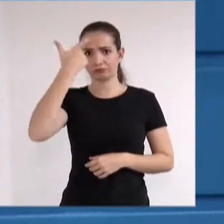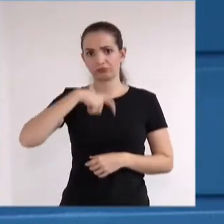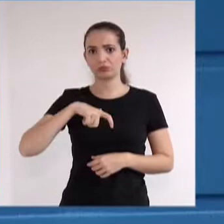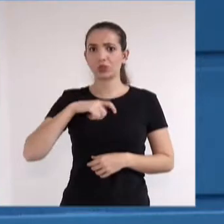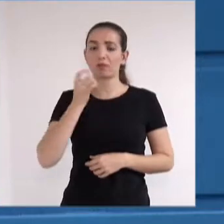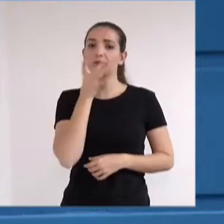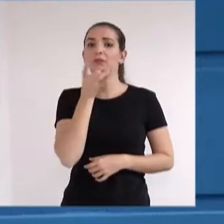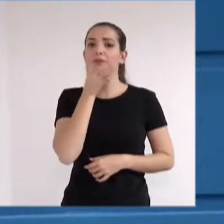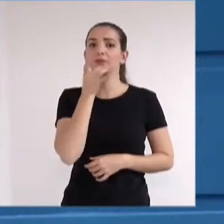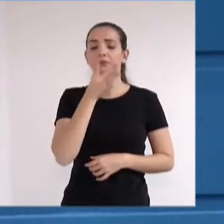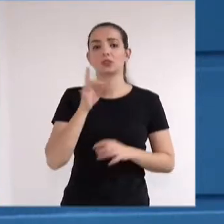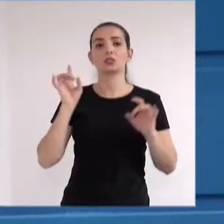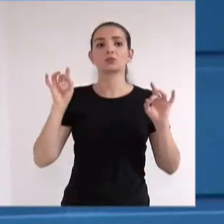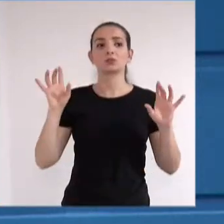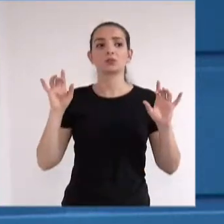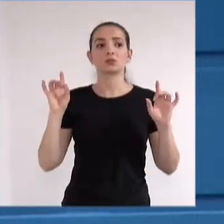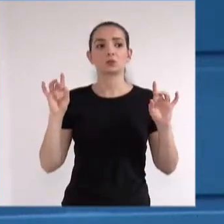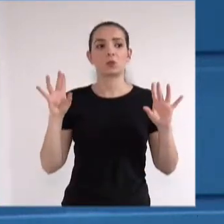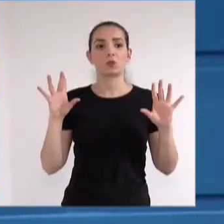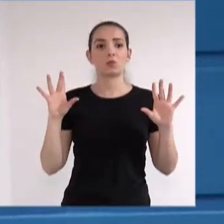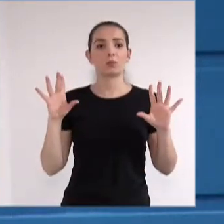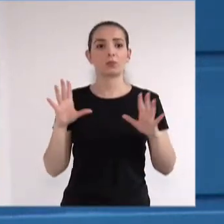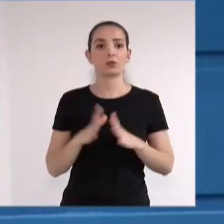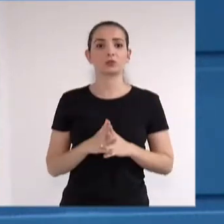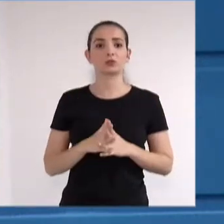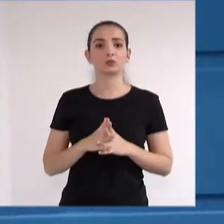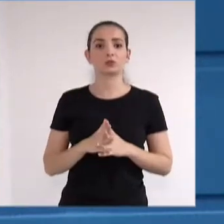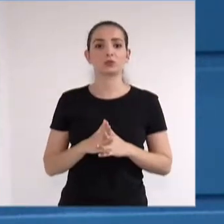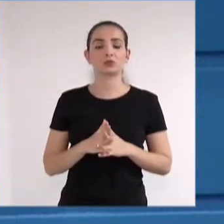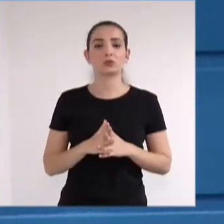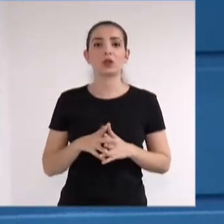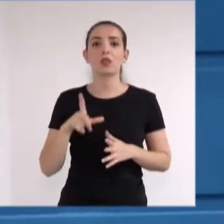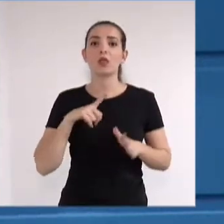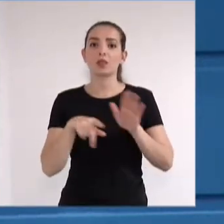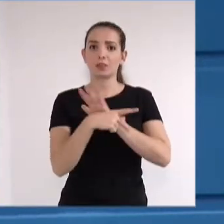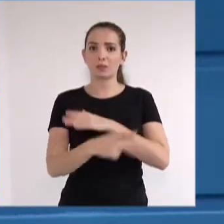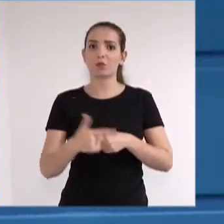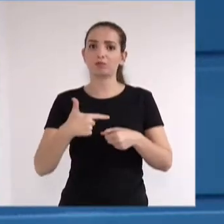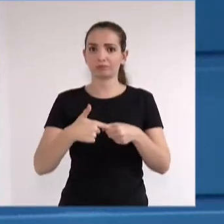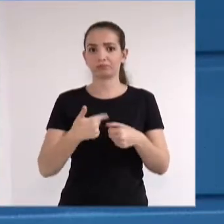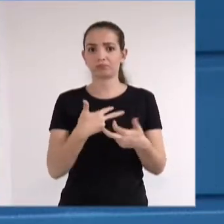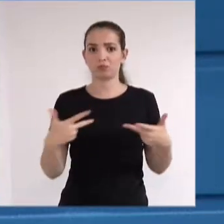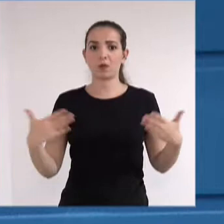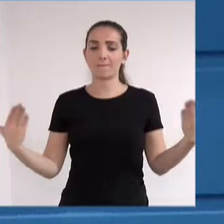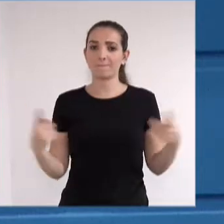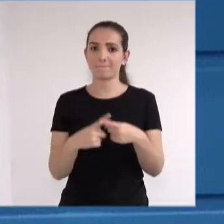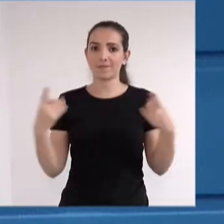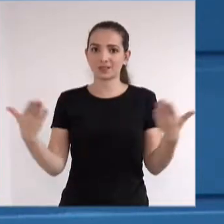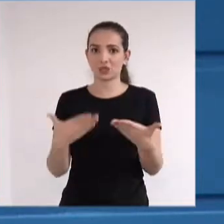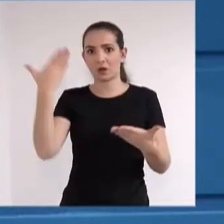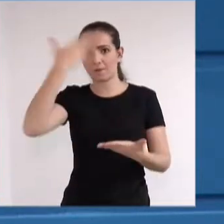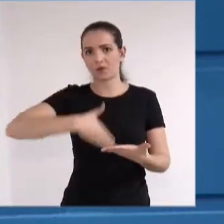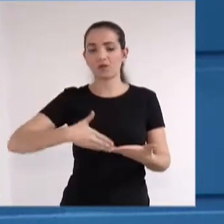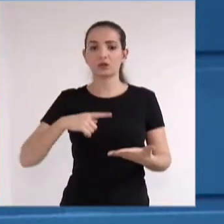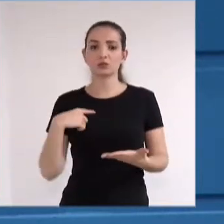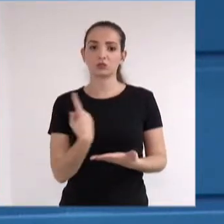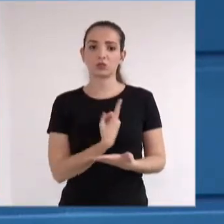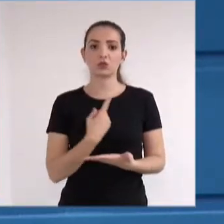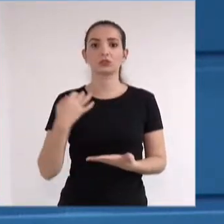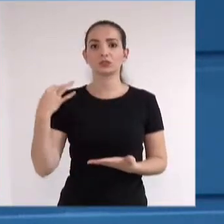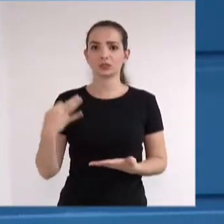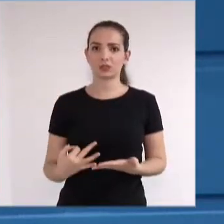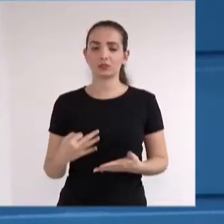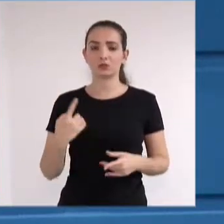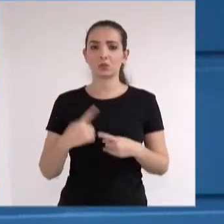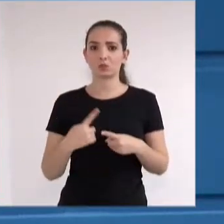fazia, particularmente em relação à política dos combustíveis. E está provado de que estávamos certos, até porque